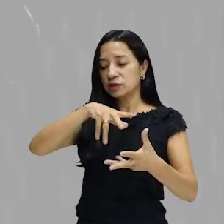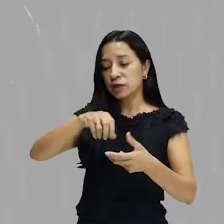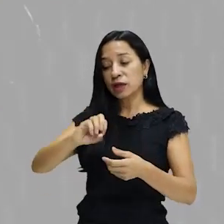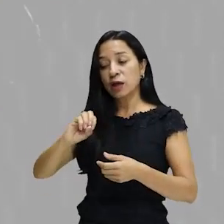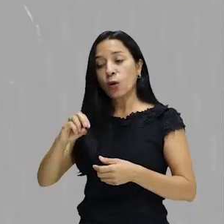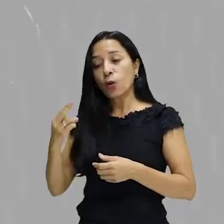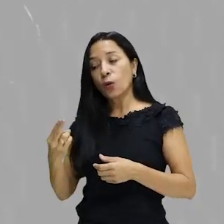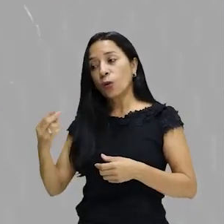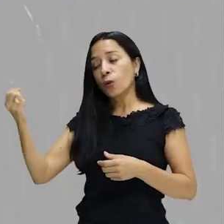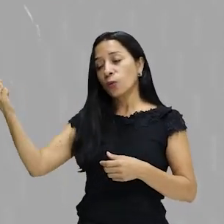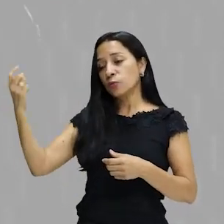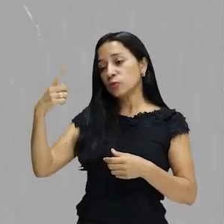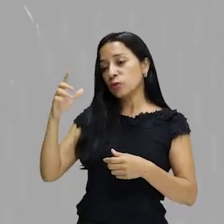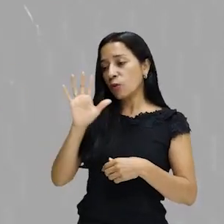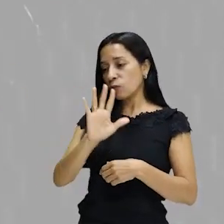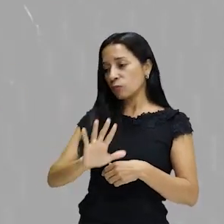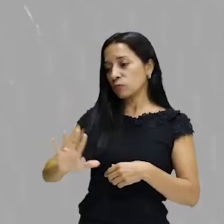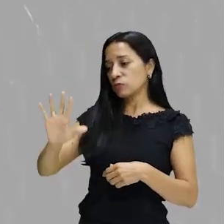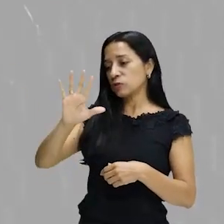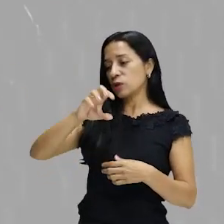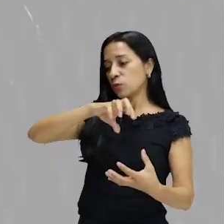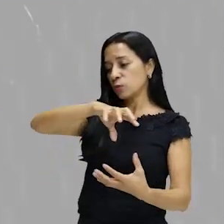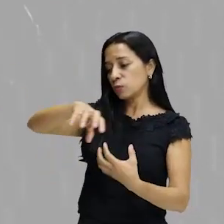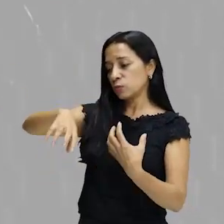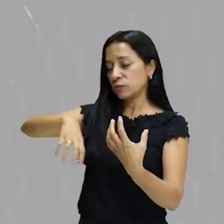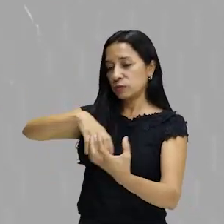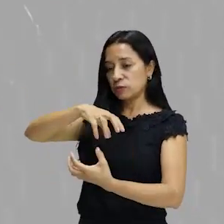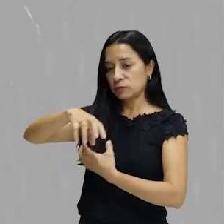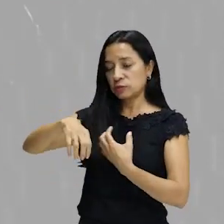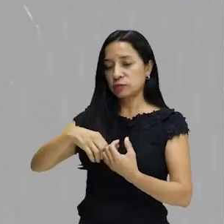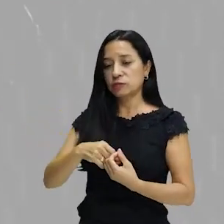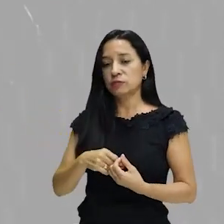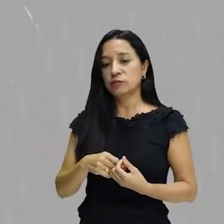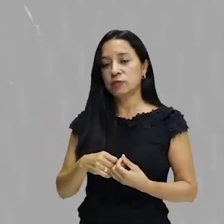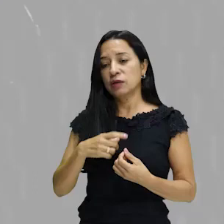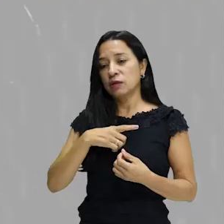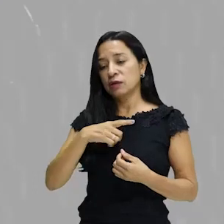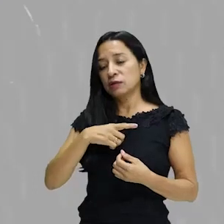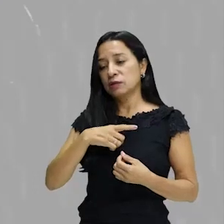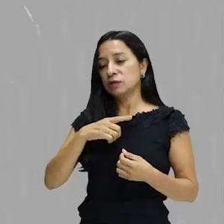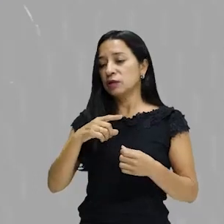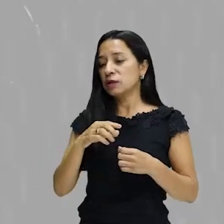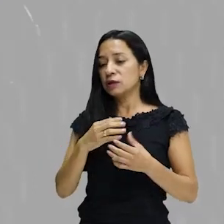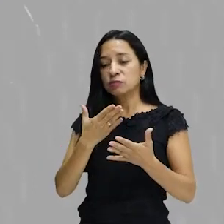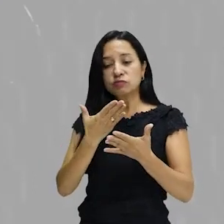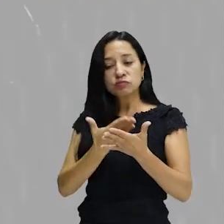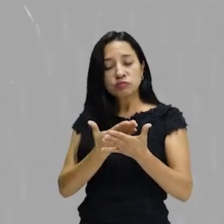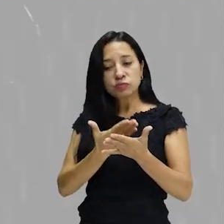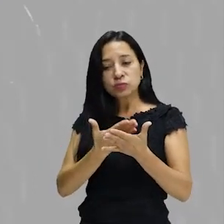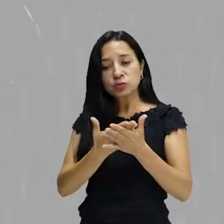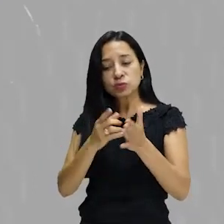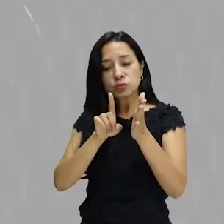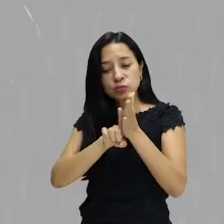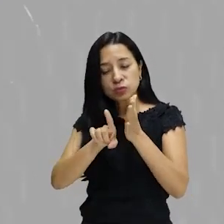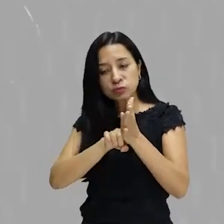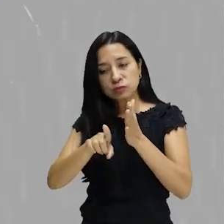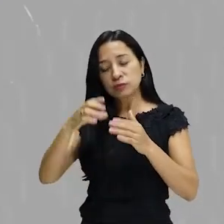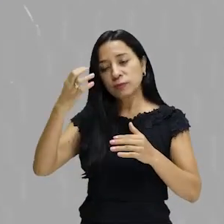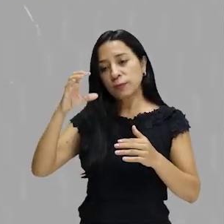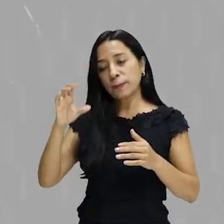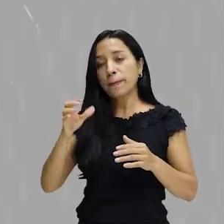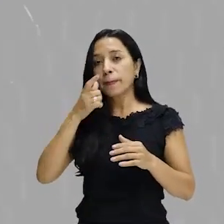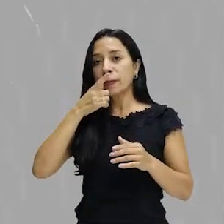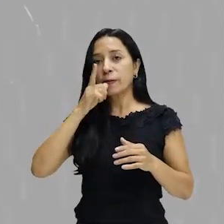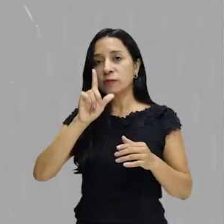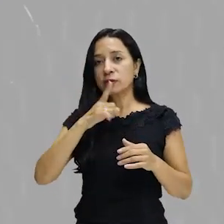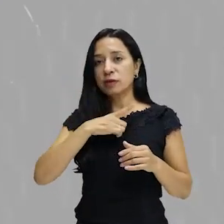o Kepler ele traz todo um estudo baseado ali, todo um estudo científico, certo? Ele consegue